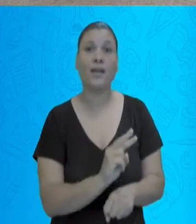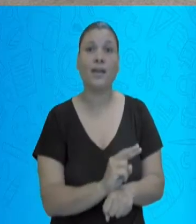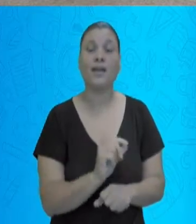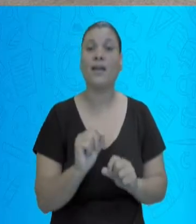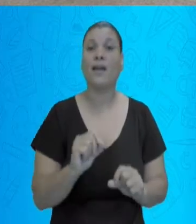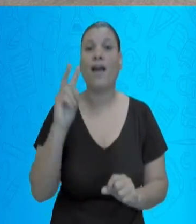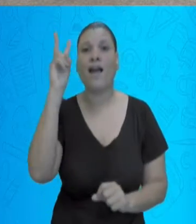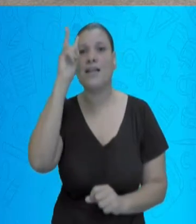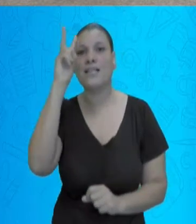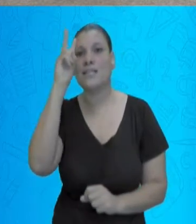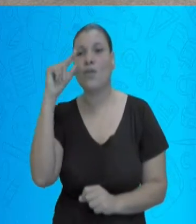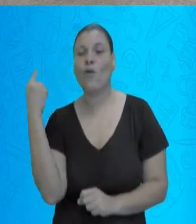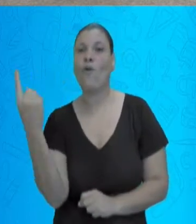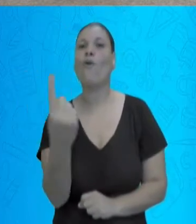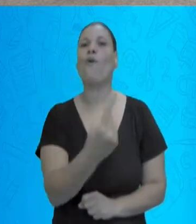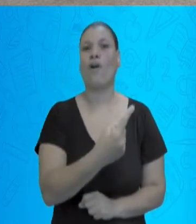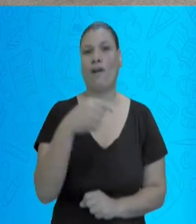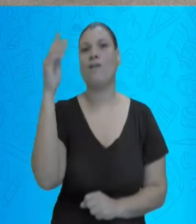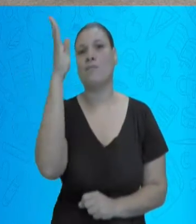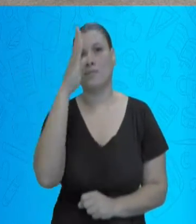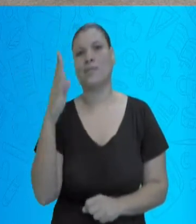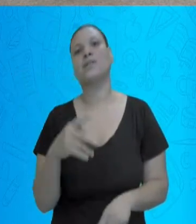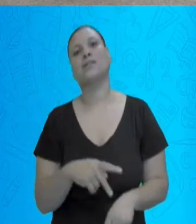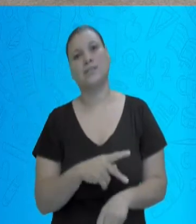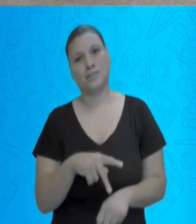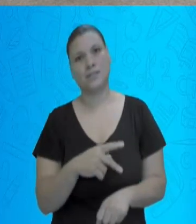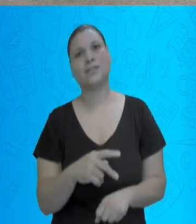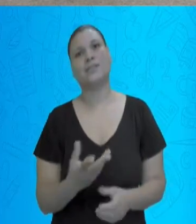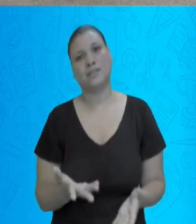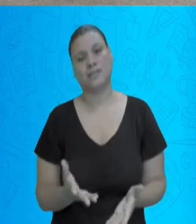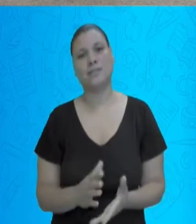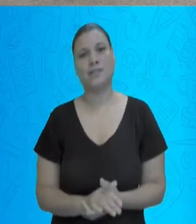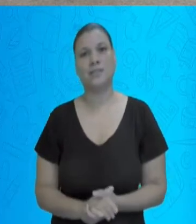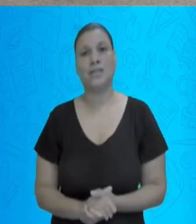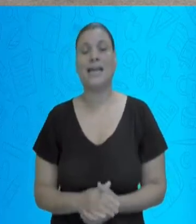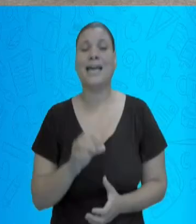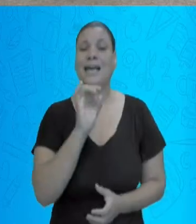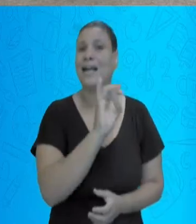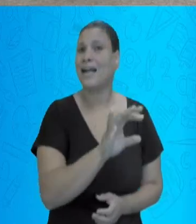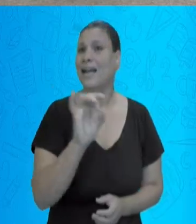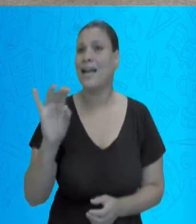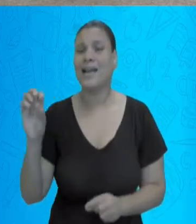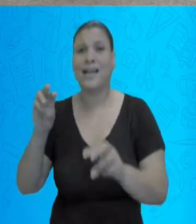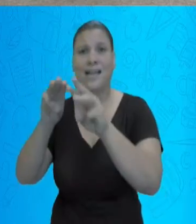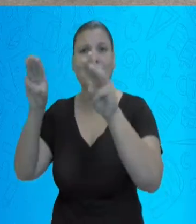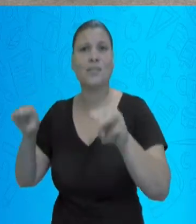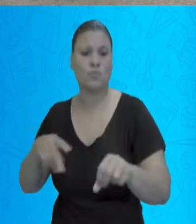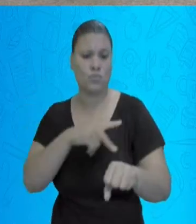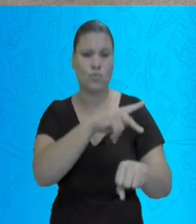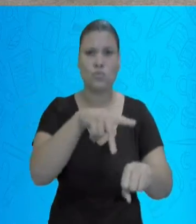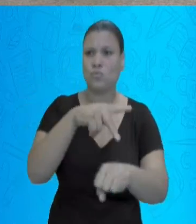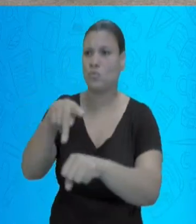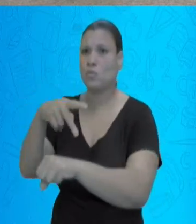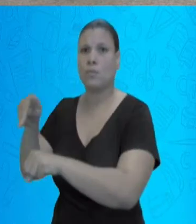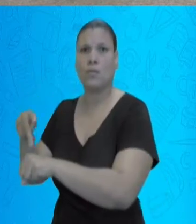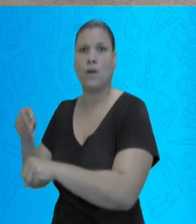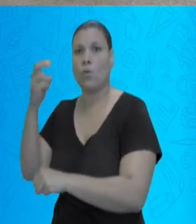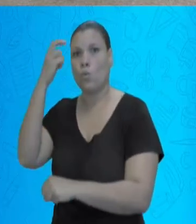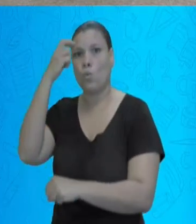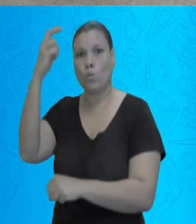história diferente. E a gente pode expor no museu situações também diferentes. Ele não precisa ser só um museu